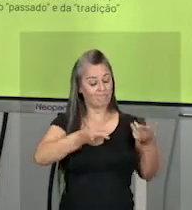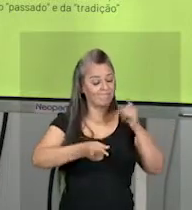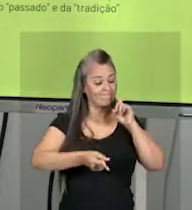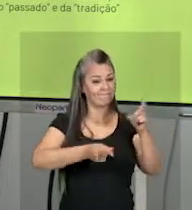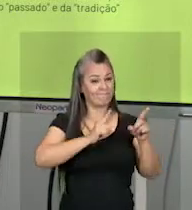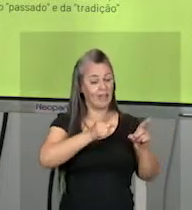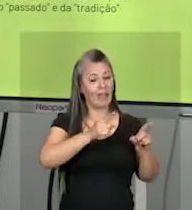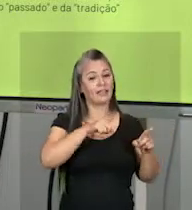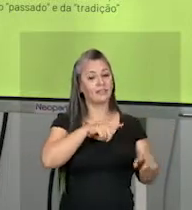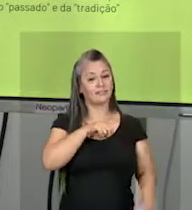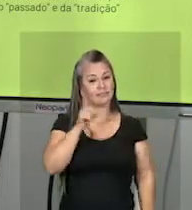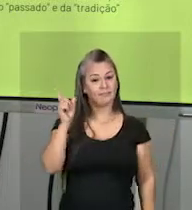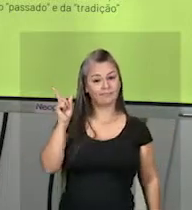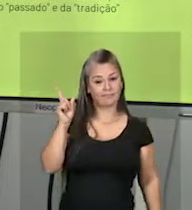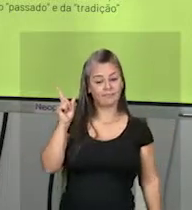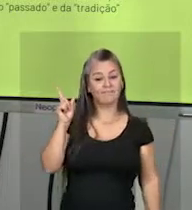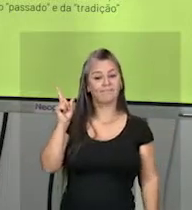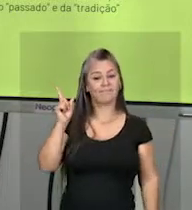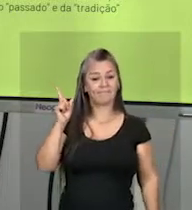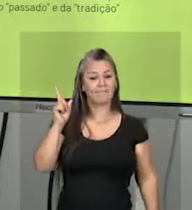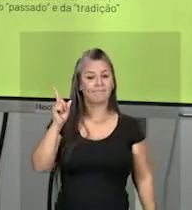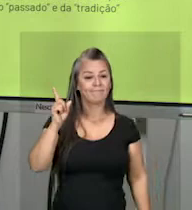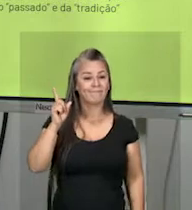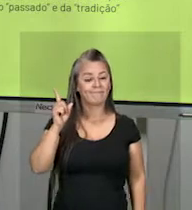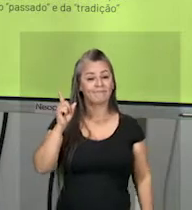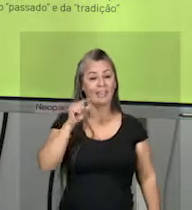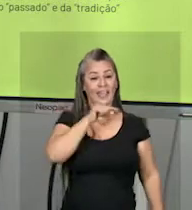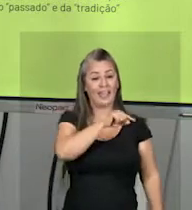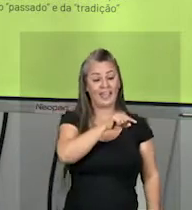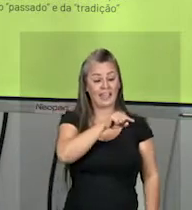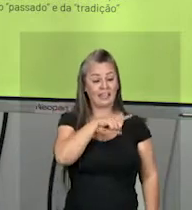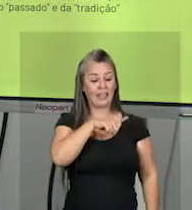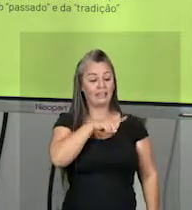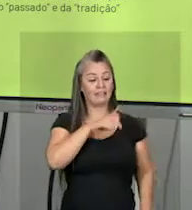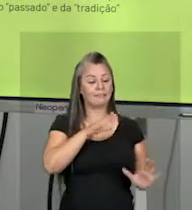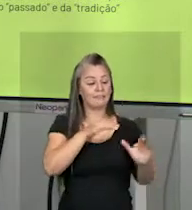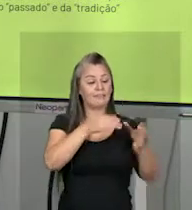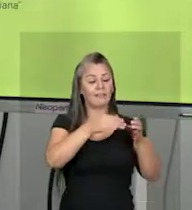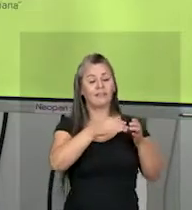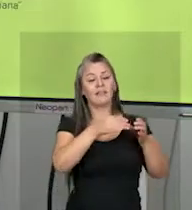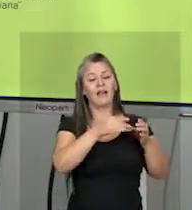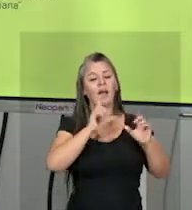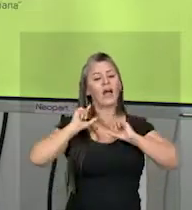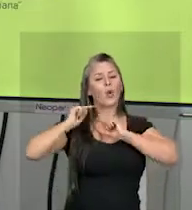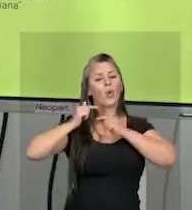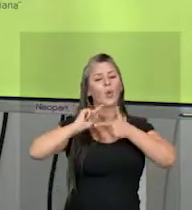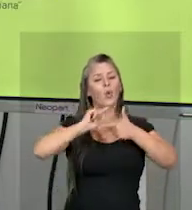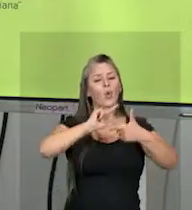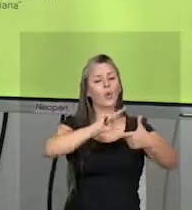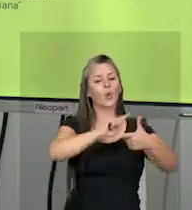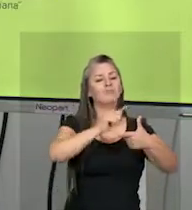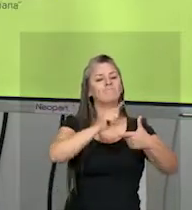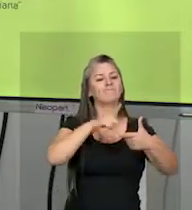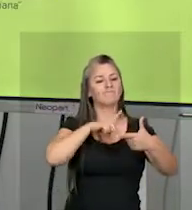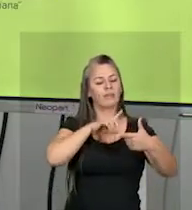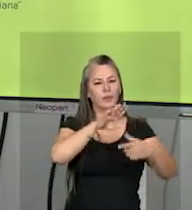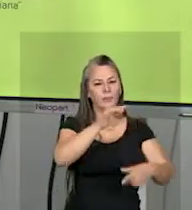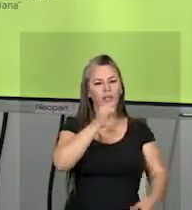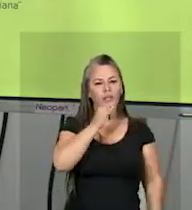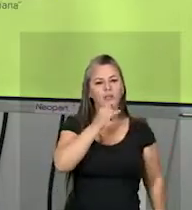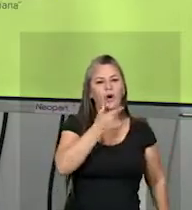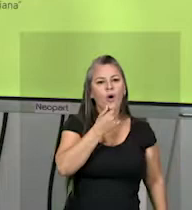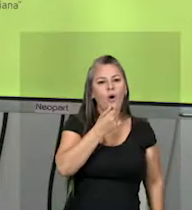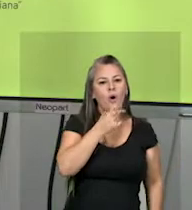em comum aqui nessas linhas de Estado, que é a exaltação do passado e da tradição. O Mussolini, na